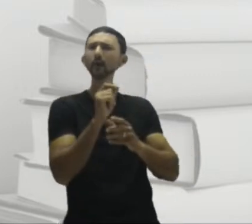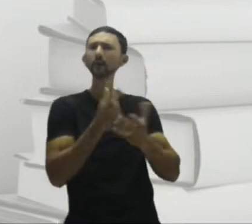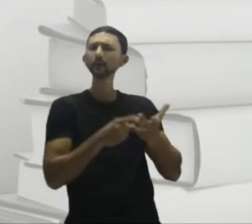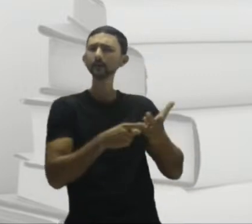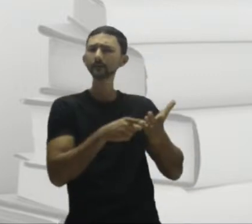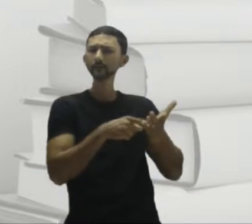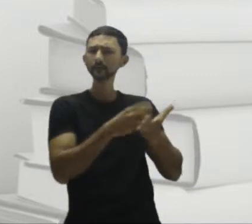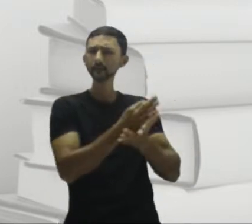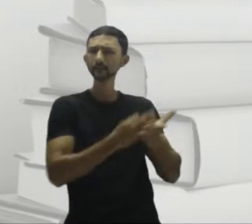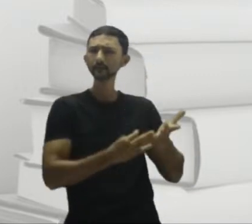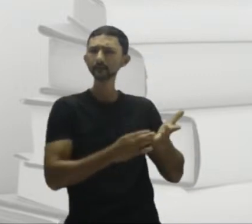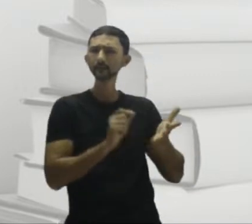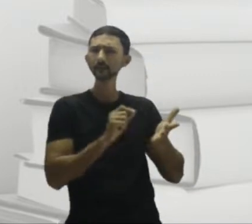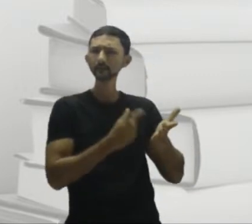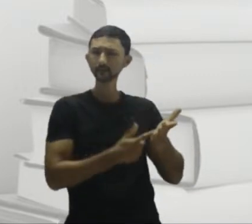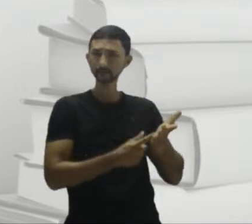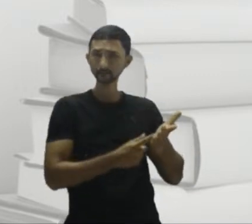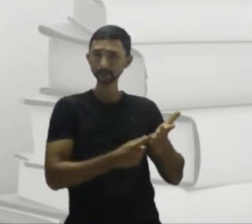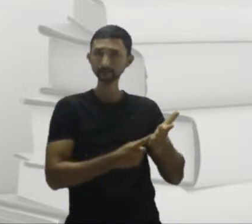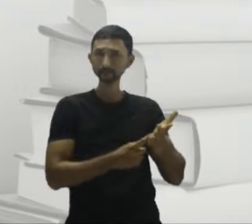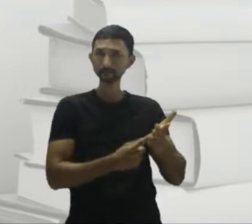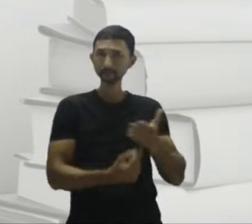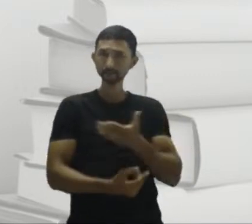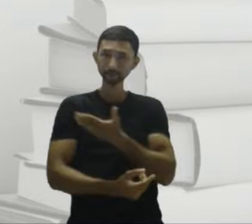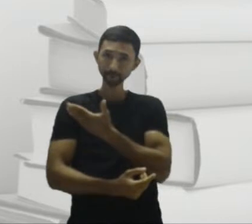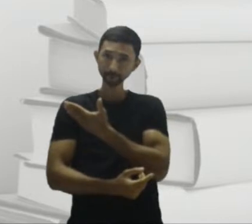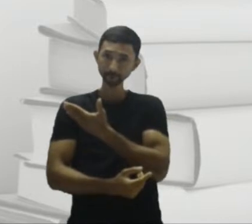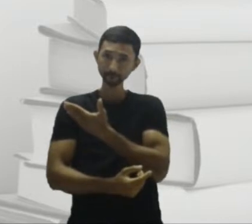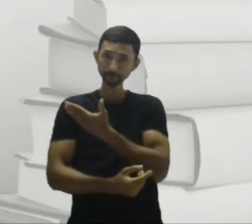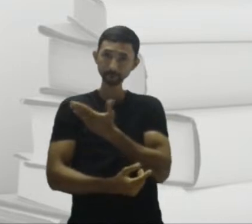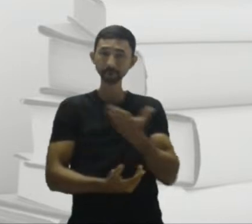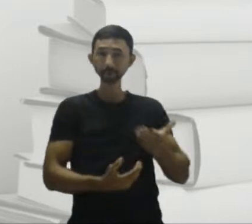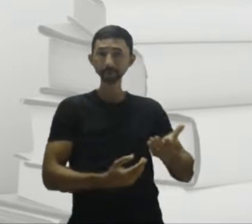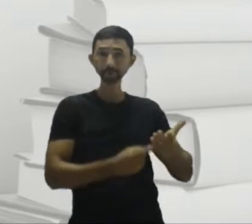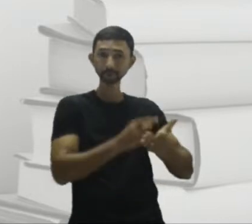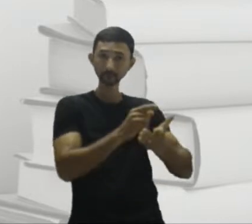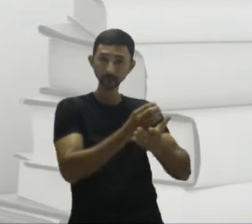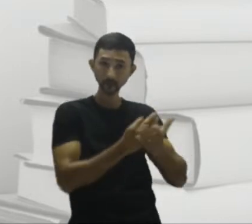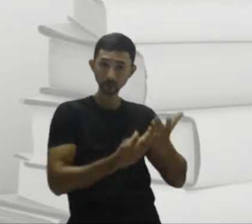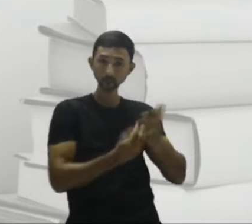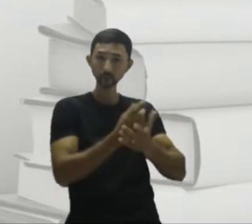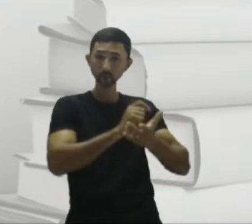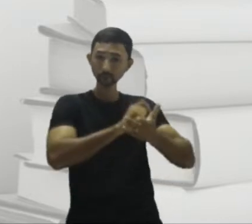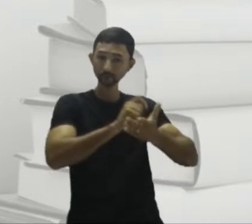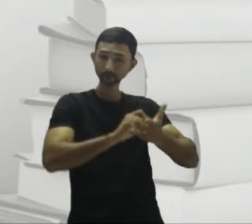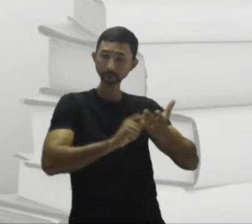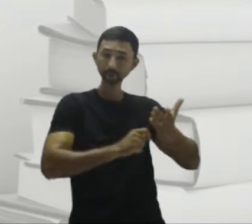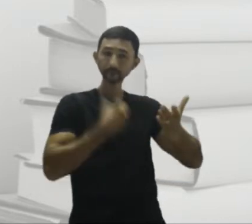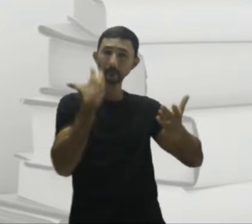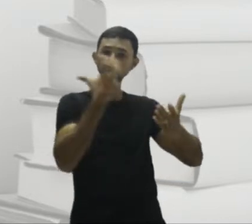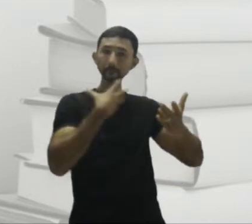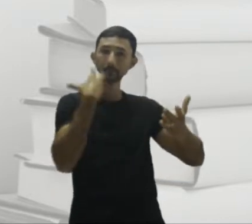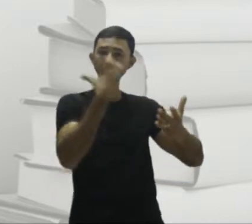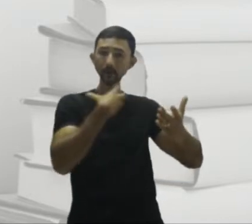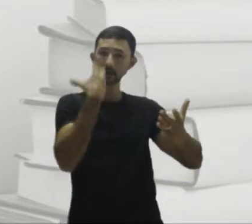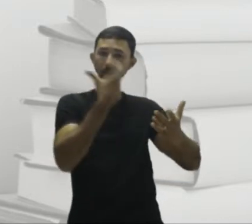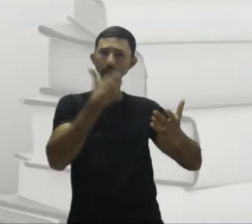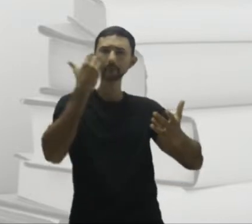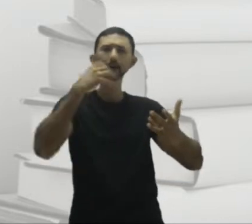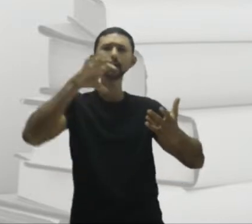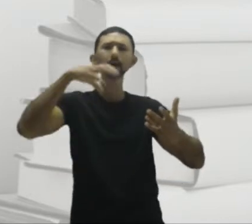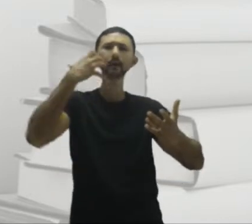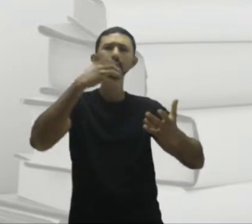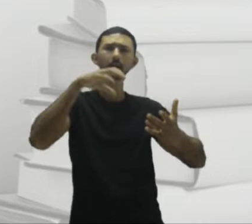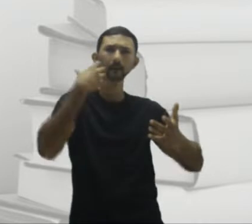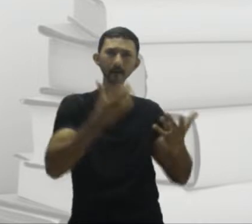esse texto, né? Nós temos um texto que foi produzido para ser cantado, certo? Foi produzido